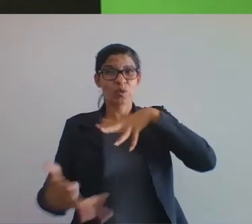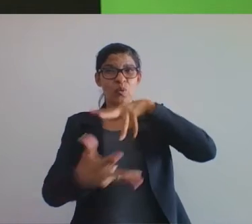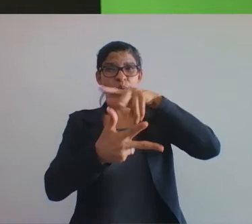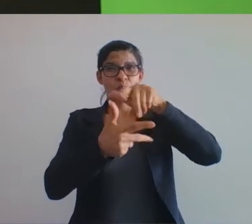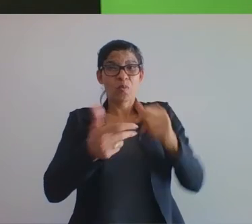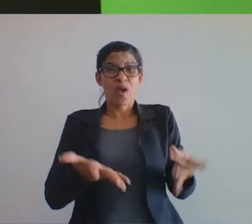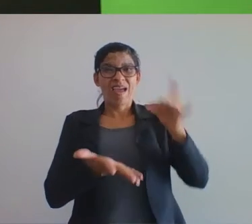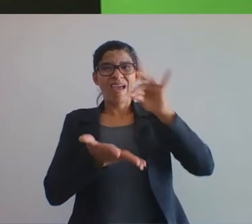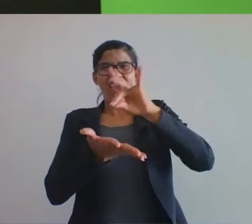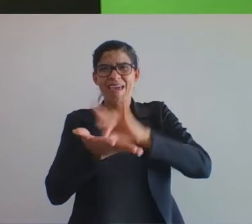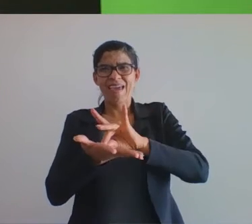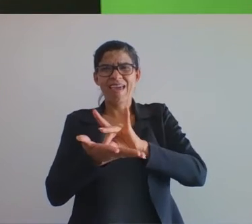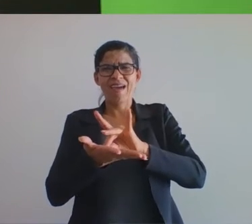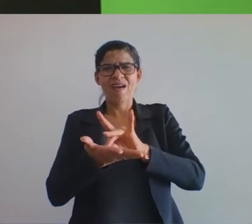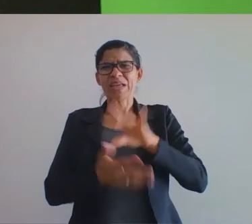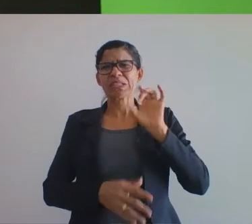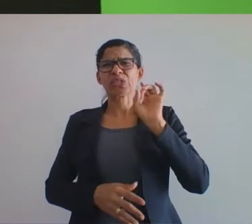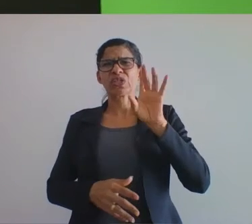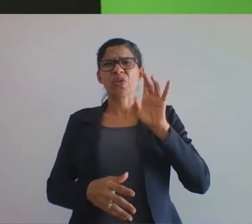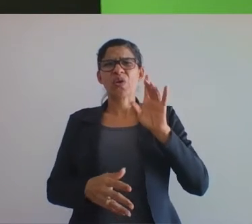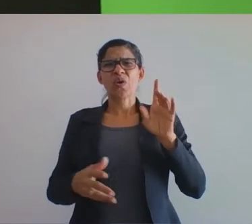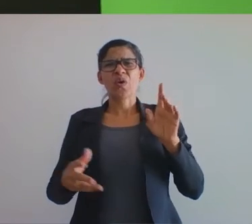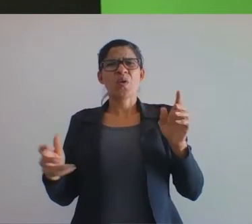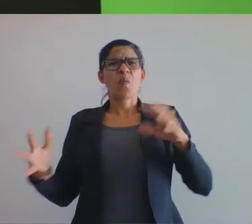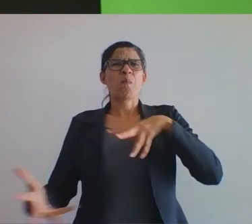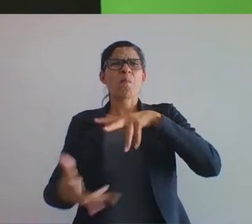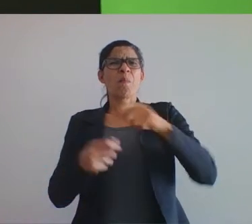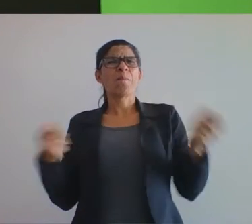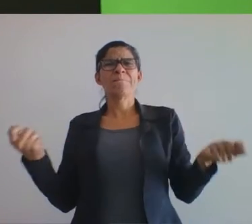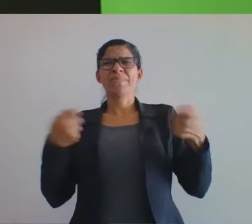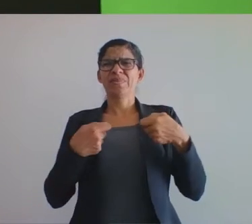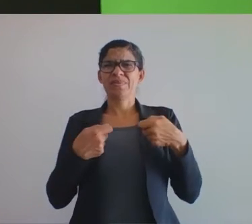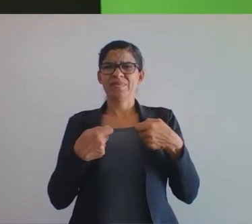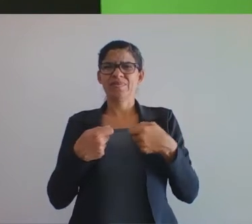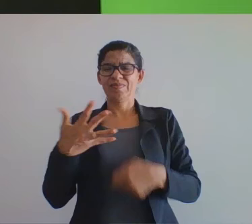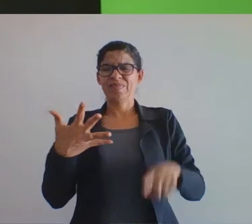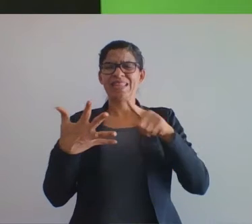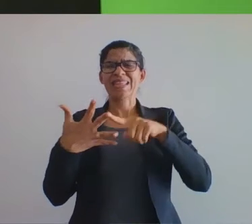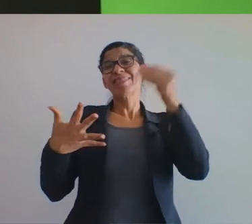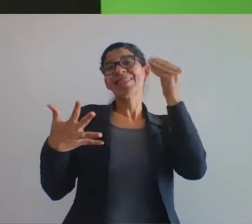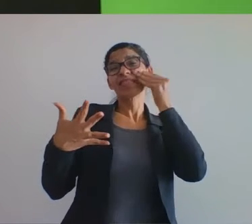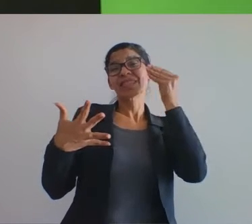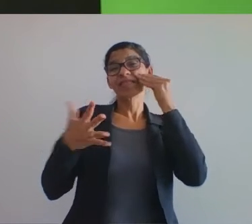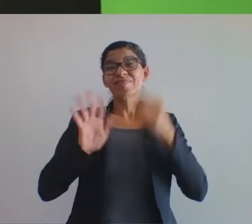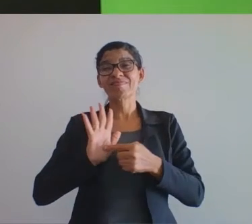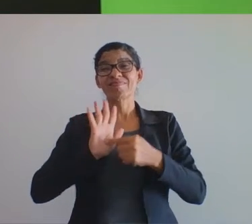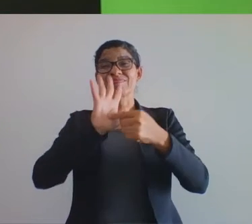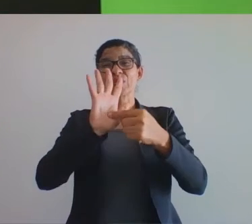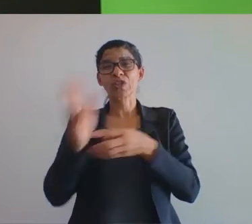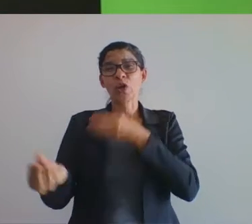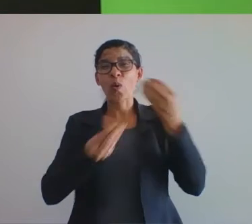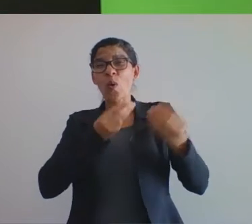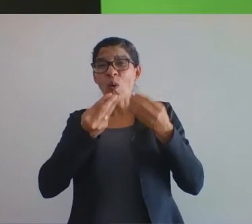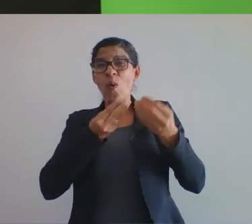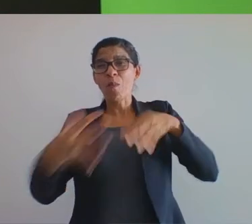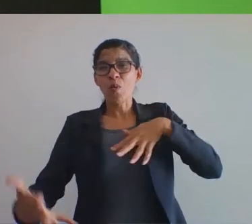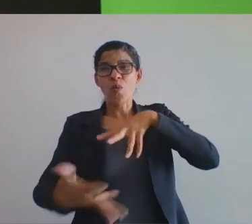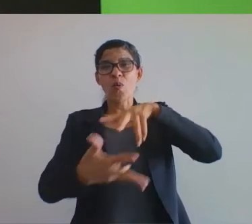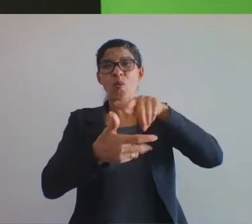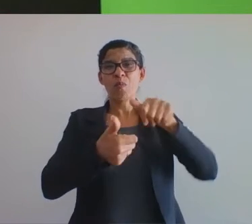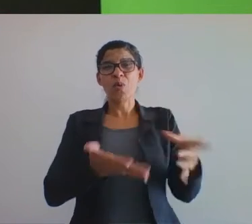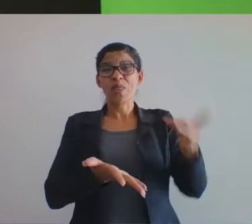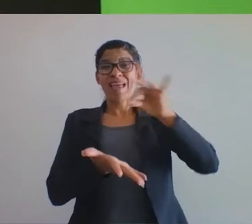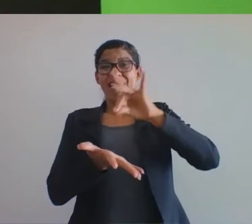mundos possíveis. Ele tentou mostrar como o mundo real é o melhor